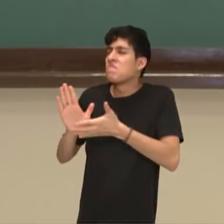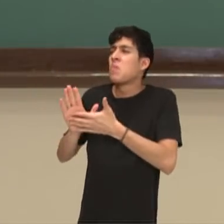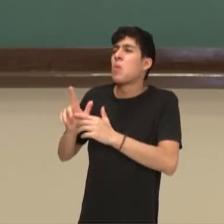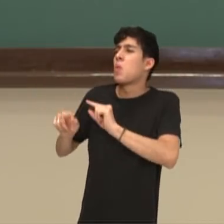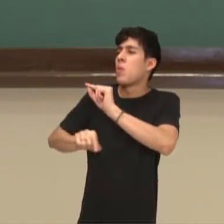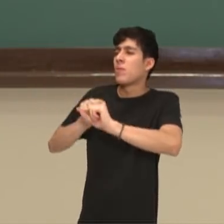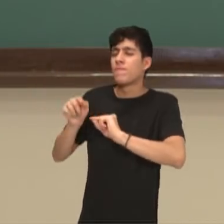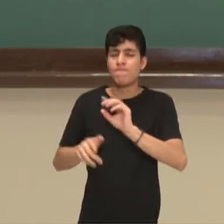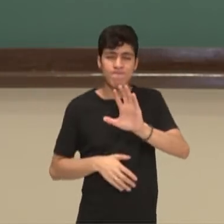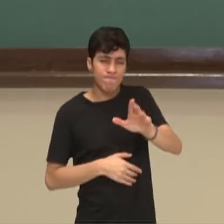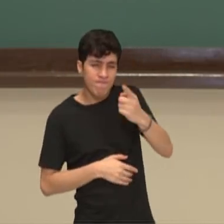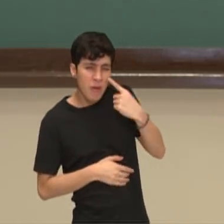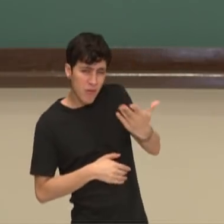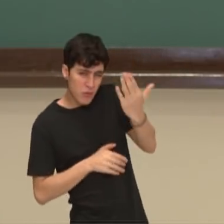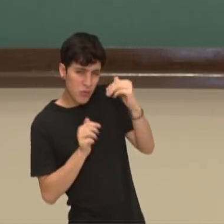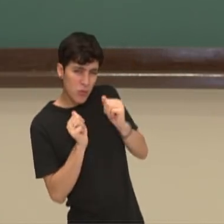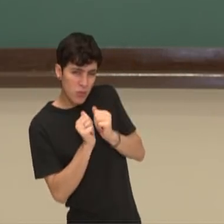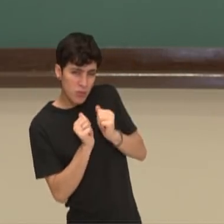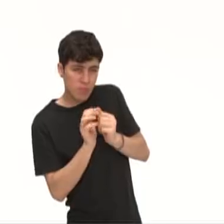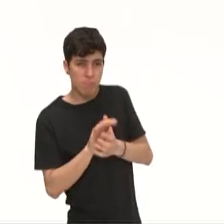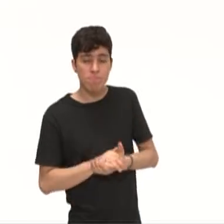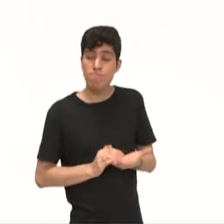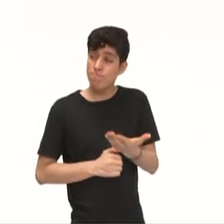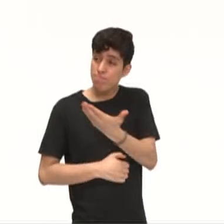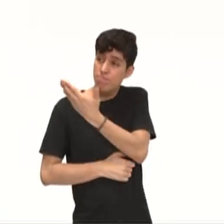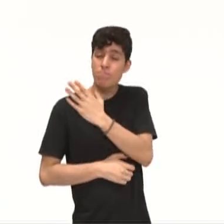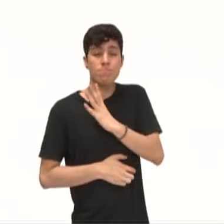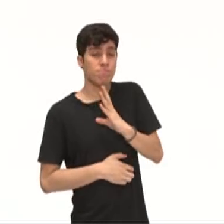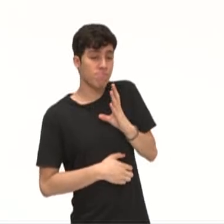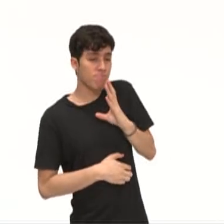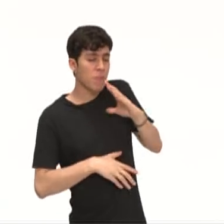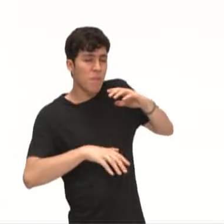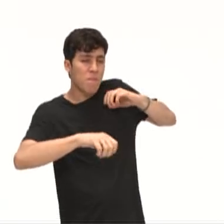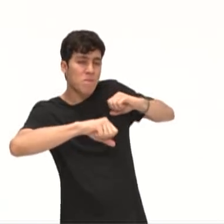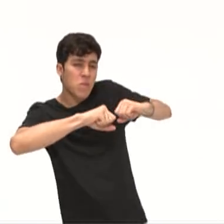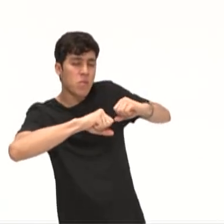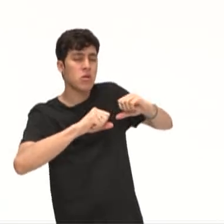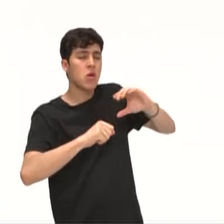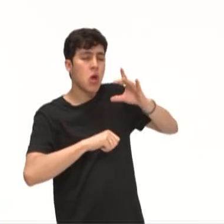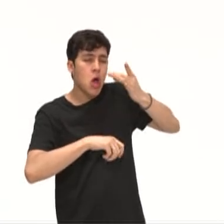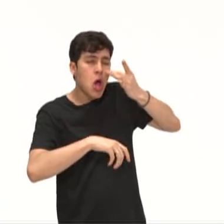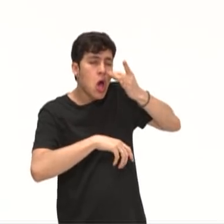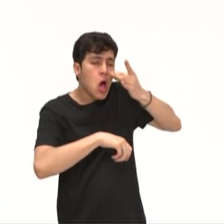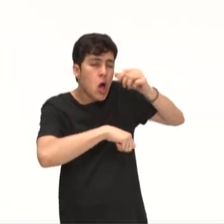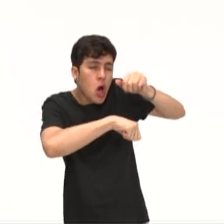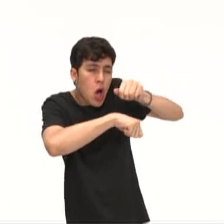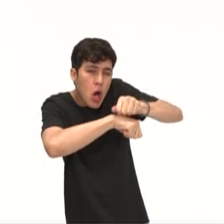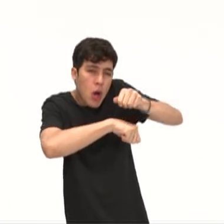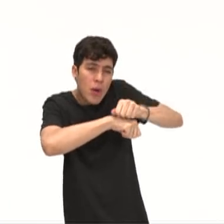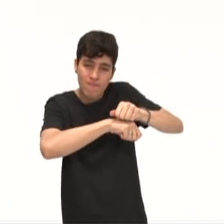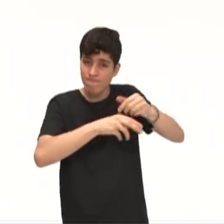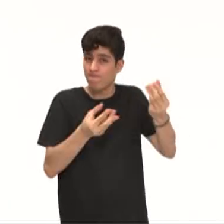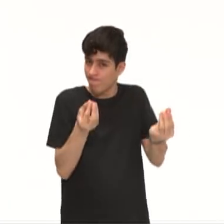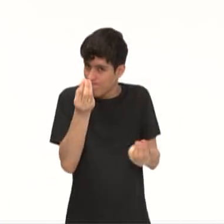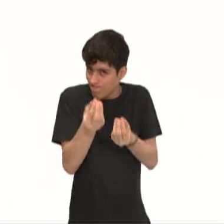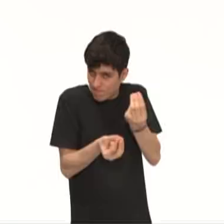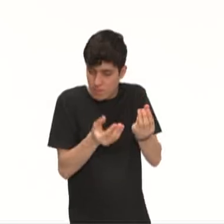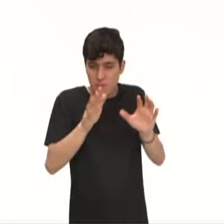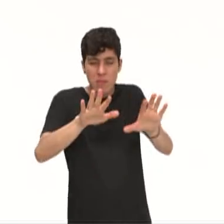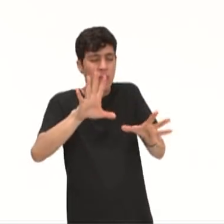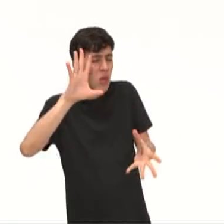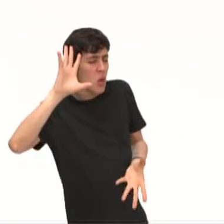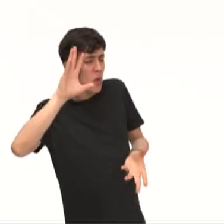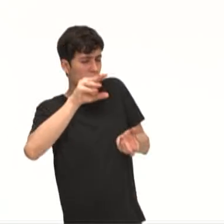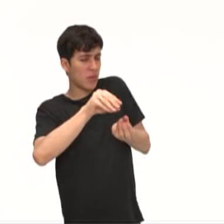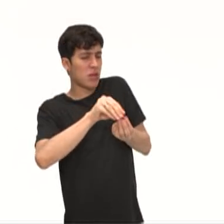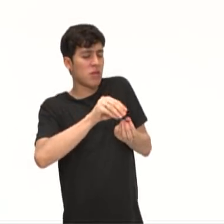aula? Vem aqui comigo. Nós vamos conhecer o movimento concretista brasileiro, o concretismo. Nós vamos compreender o